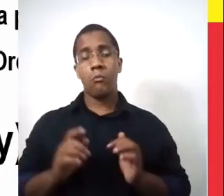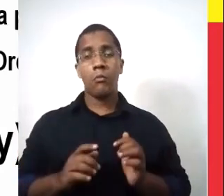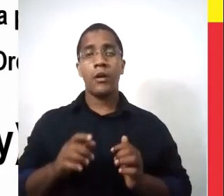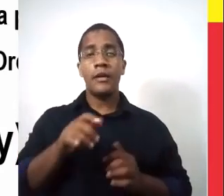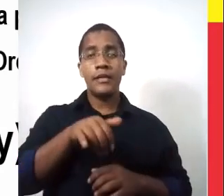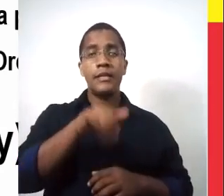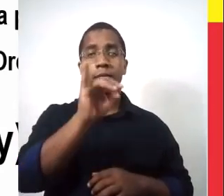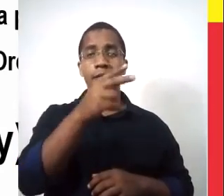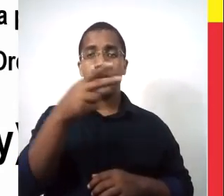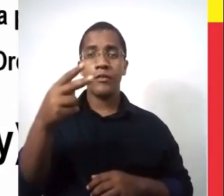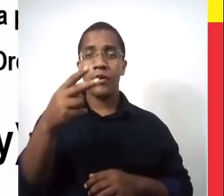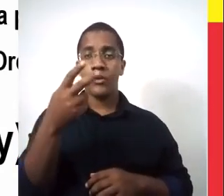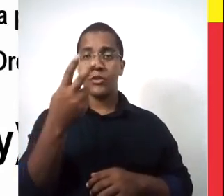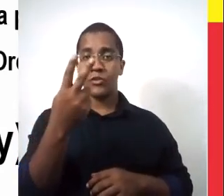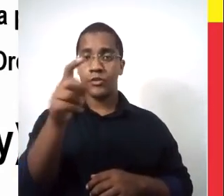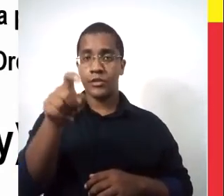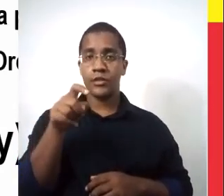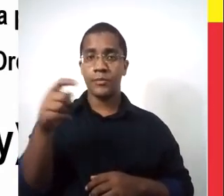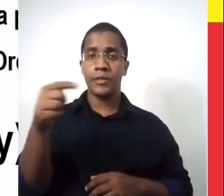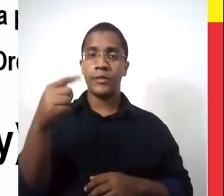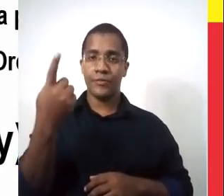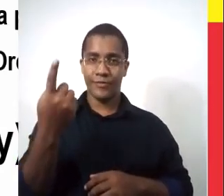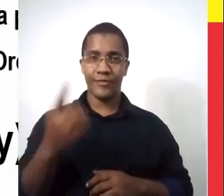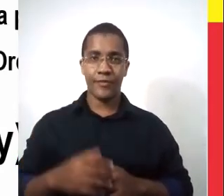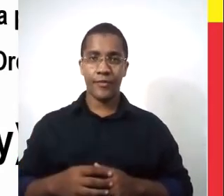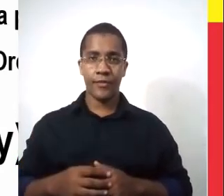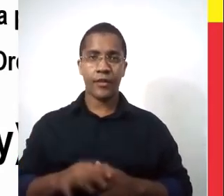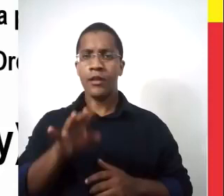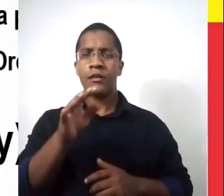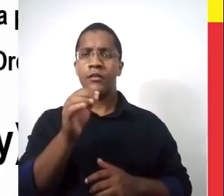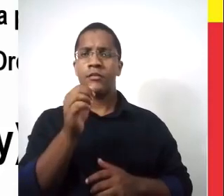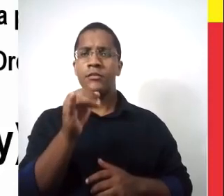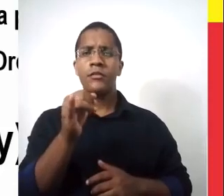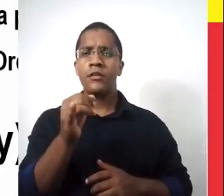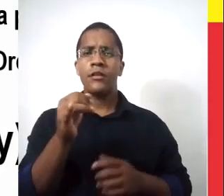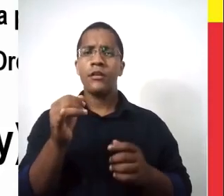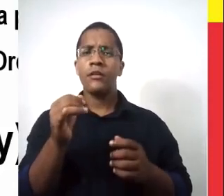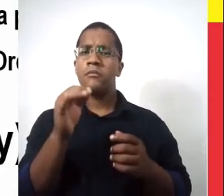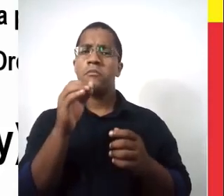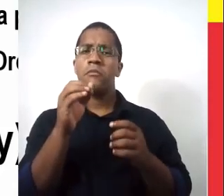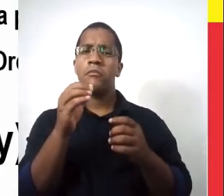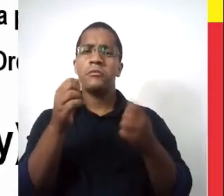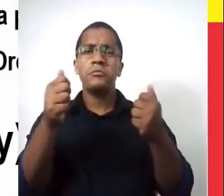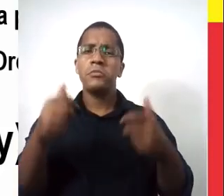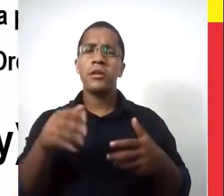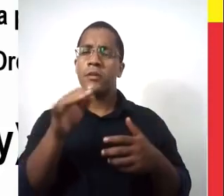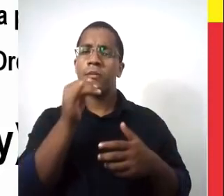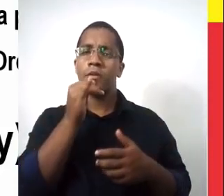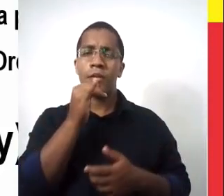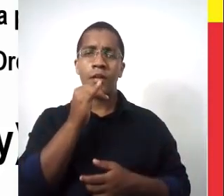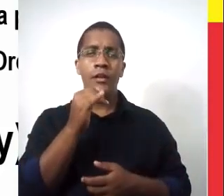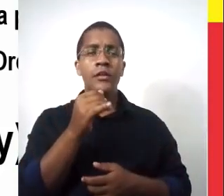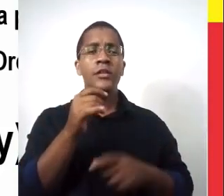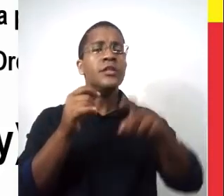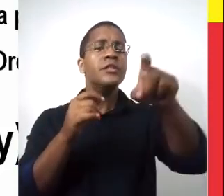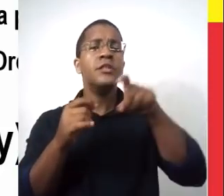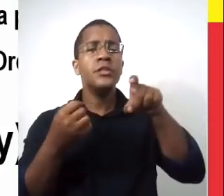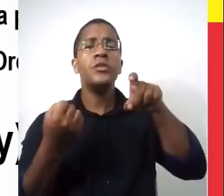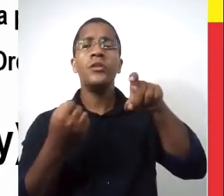já viu, y é igual a 2x menos 1. Agora, se eu disser o seguinte, o valor de x é